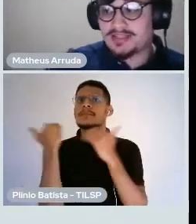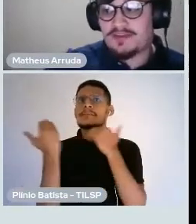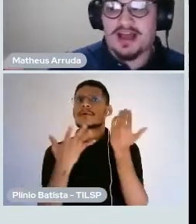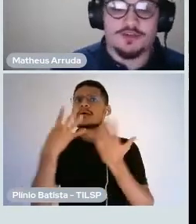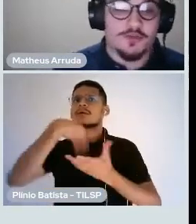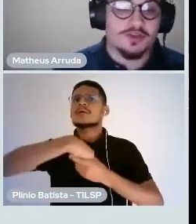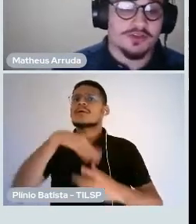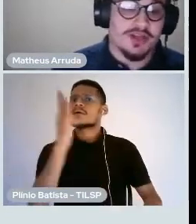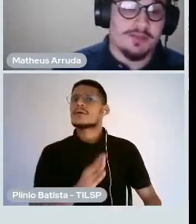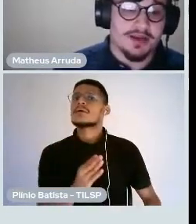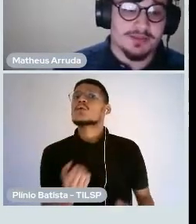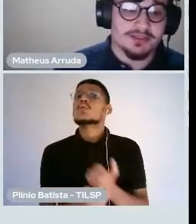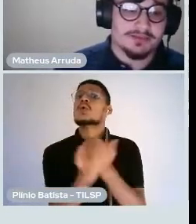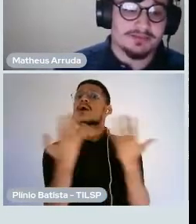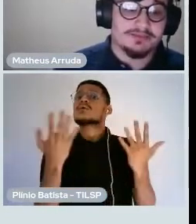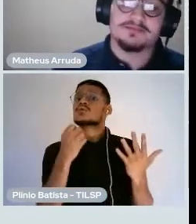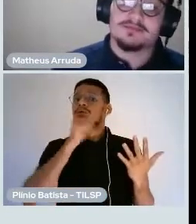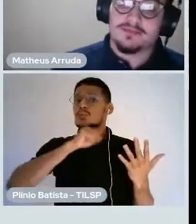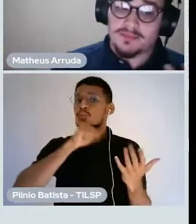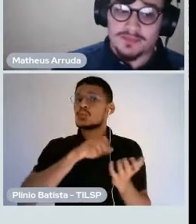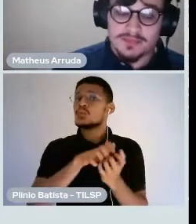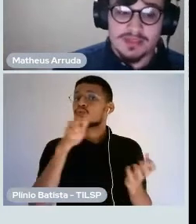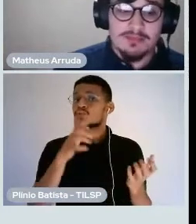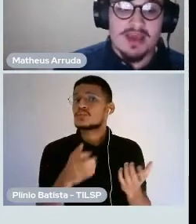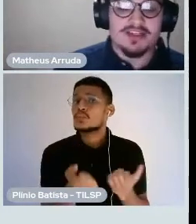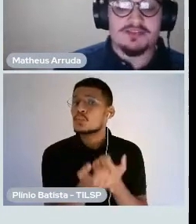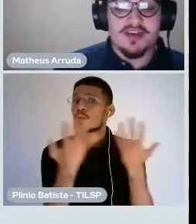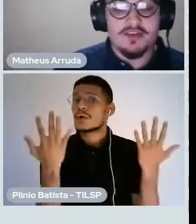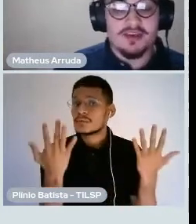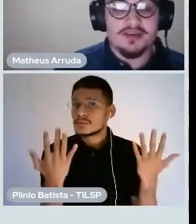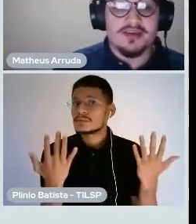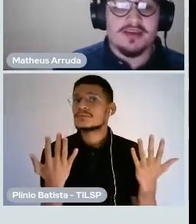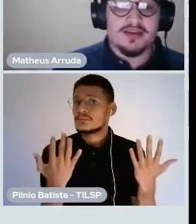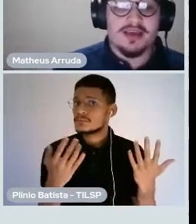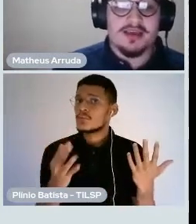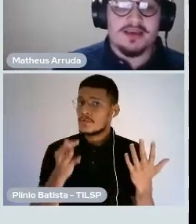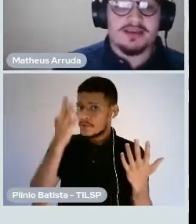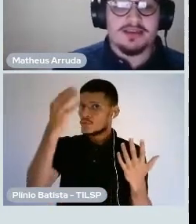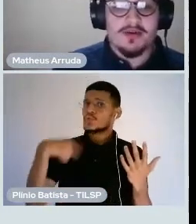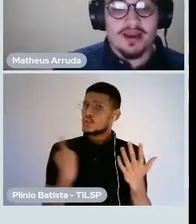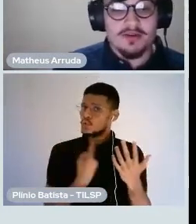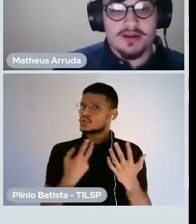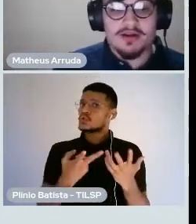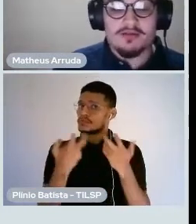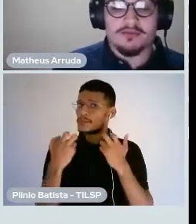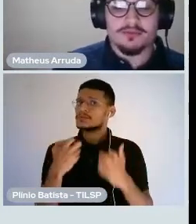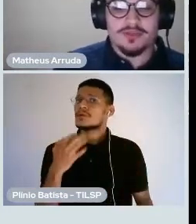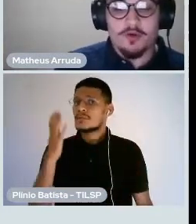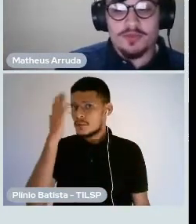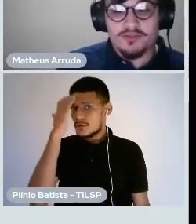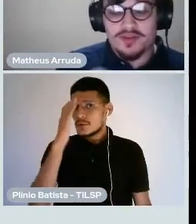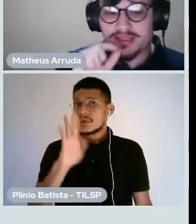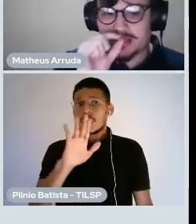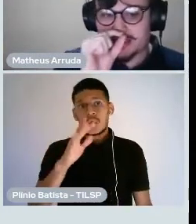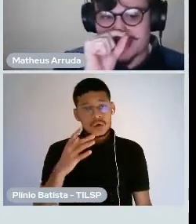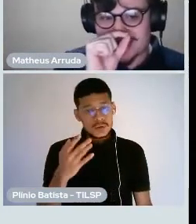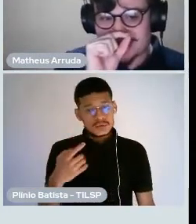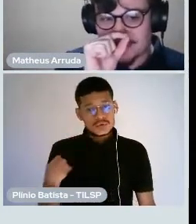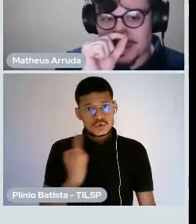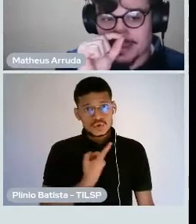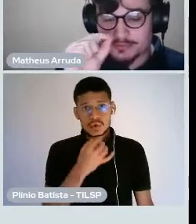estão classificados como idosos na pirâmide. Em breve a gente vai ver, né? Então, querendo ou não tem como